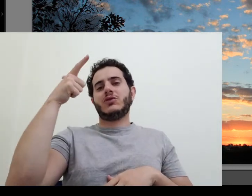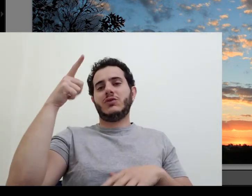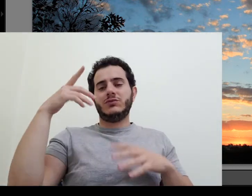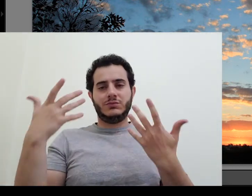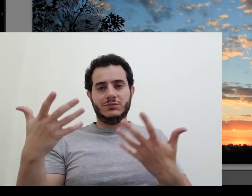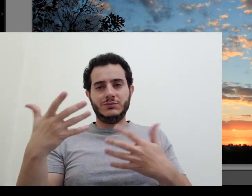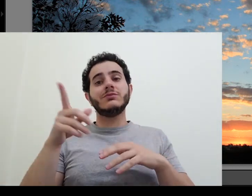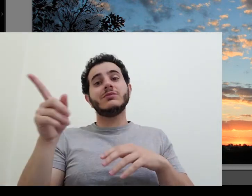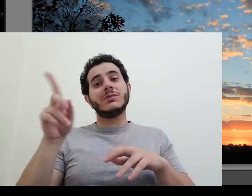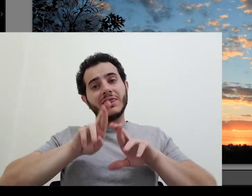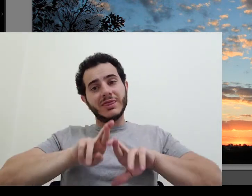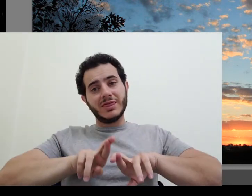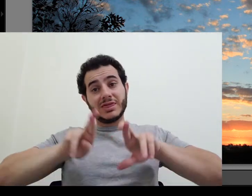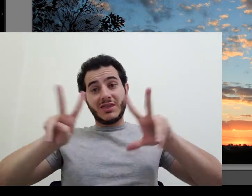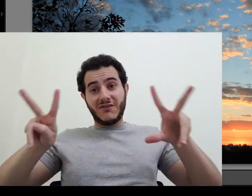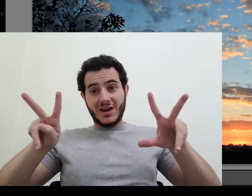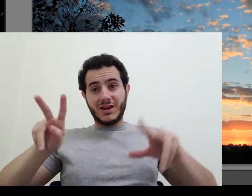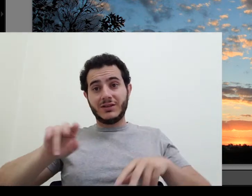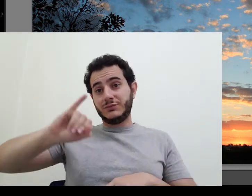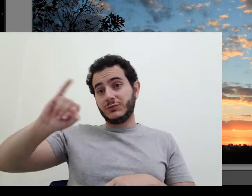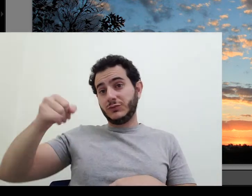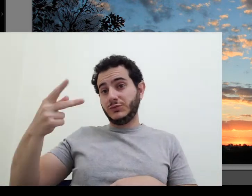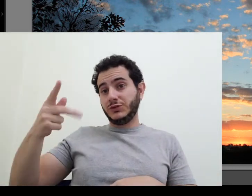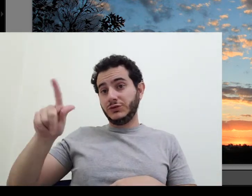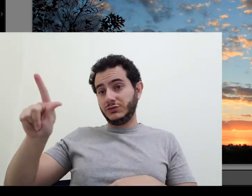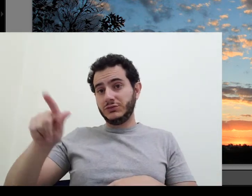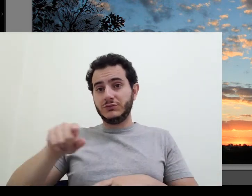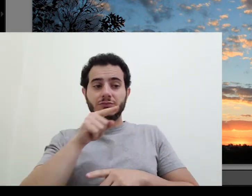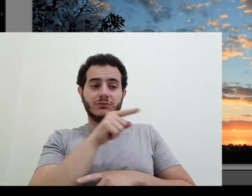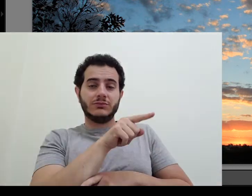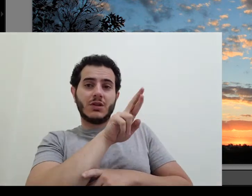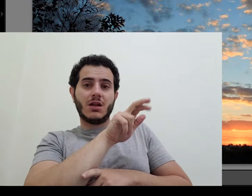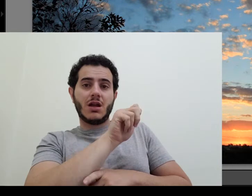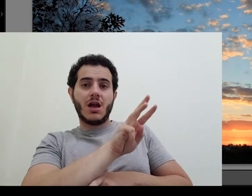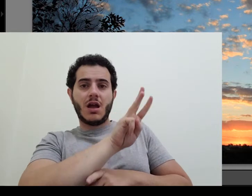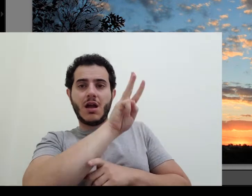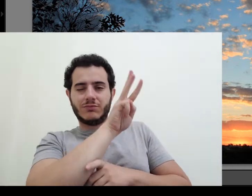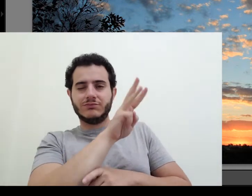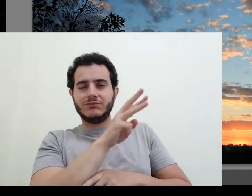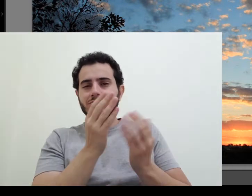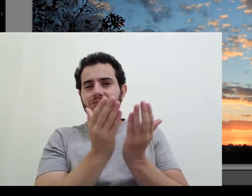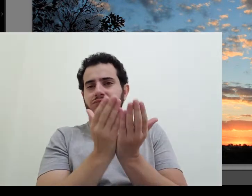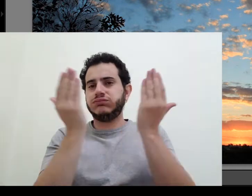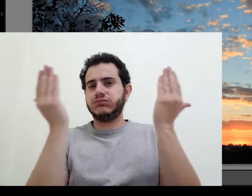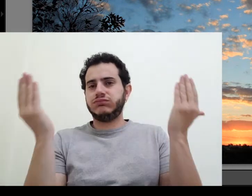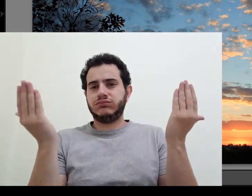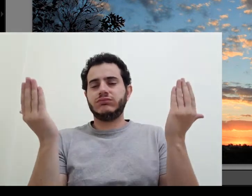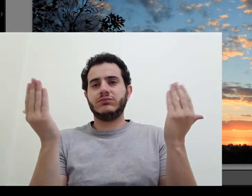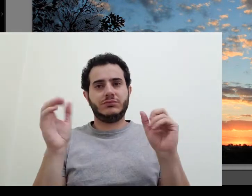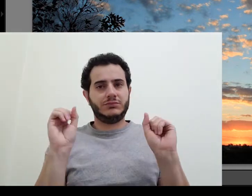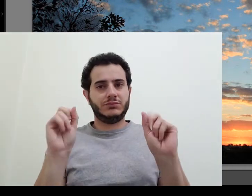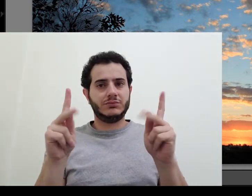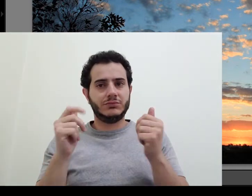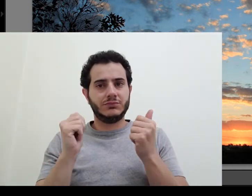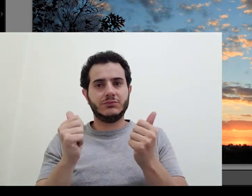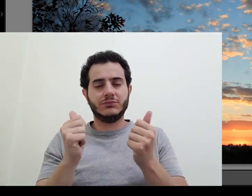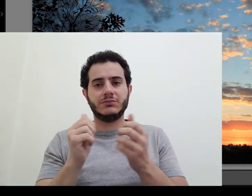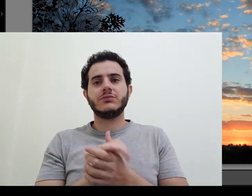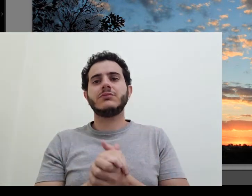diferença entre o arquivo JPEG e o arquivo RAW, quando ele é identificado, quando ele é tratado, como ele é interpretado dentro do